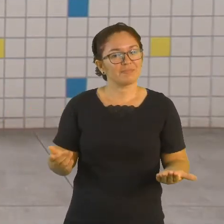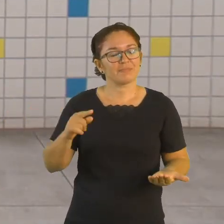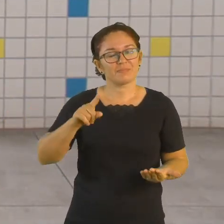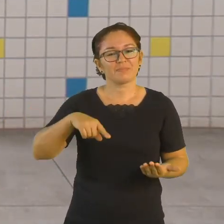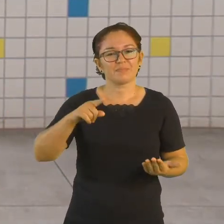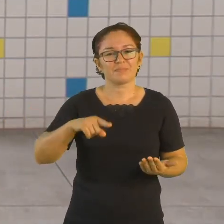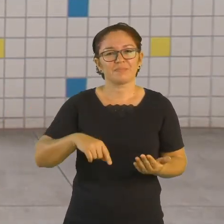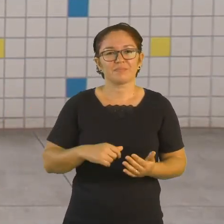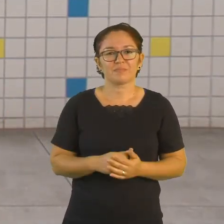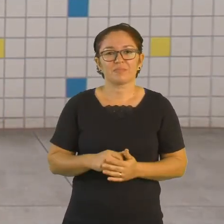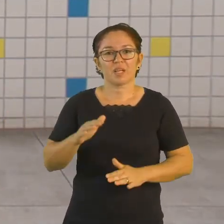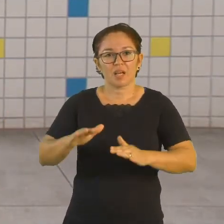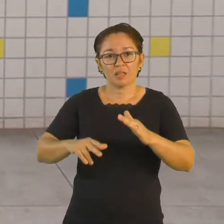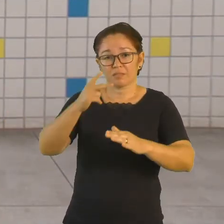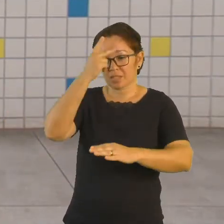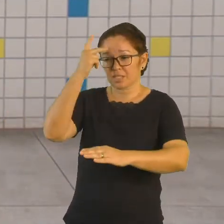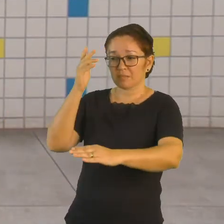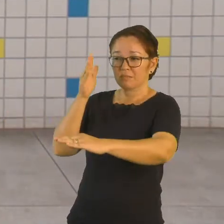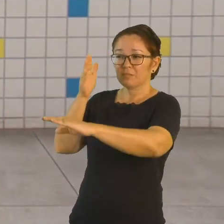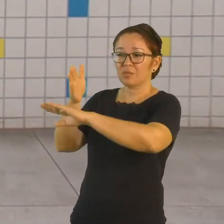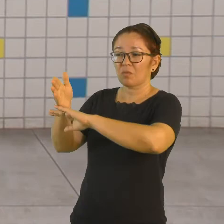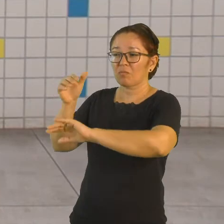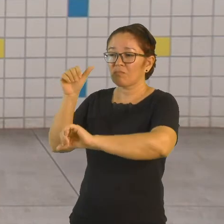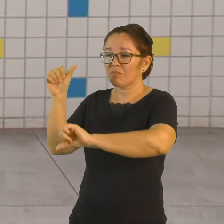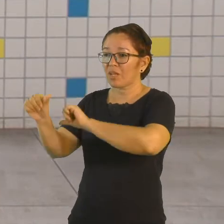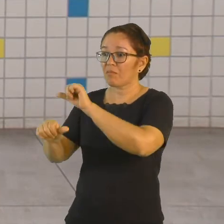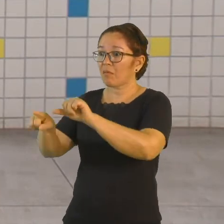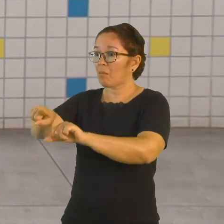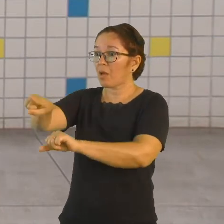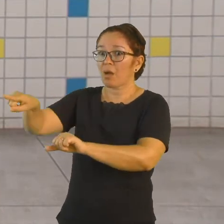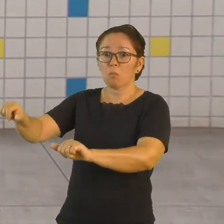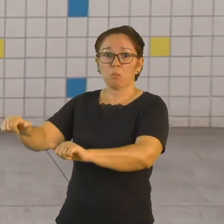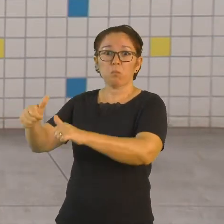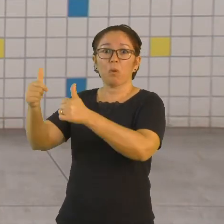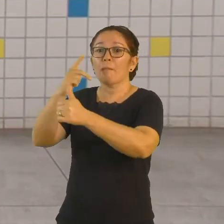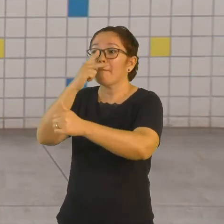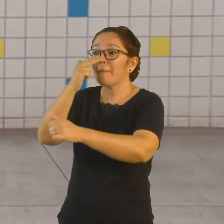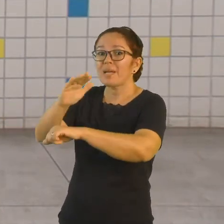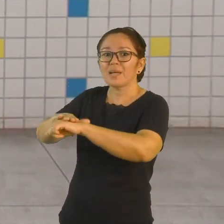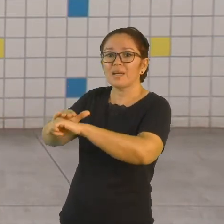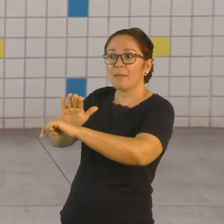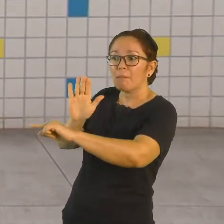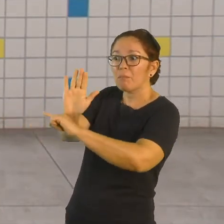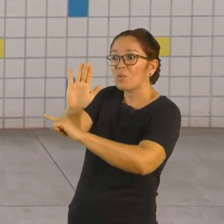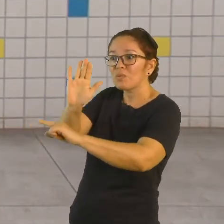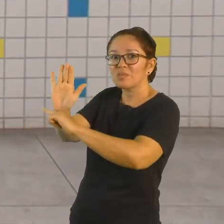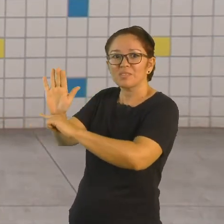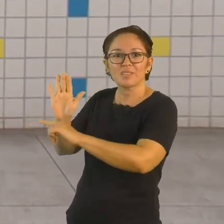geram proteção no meio ambiente, impedindo o impacto negativo.